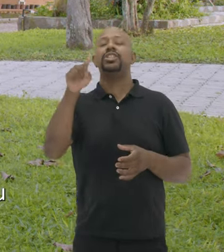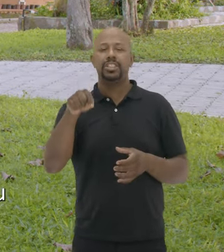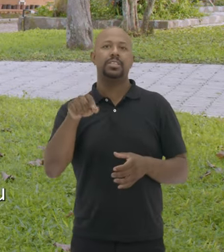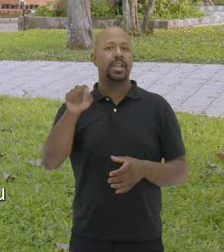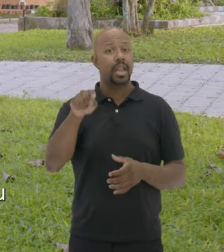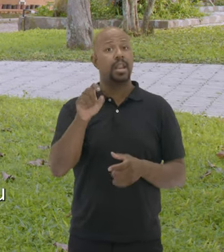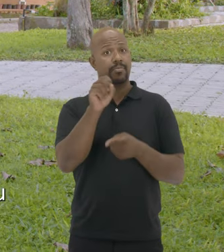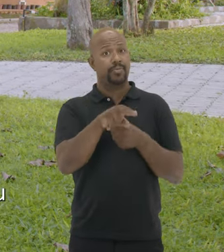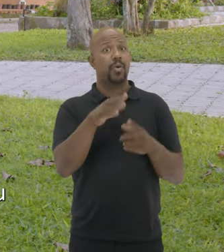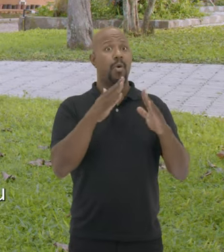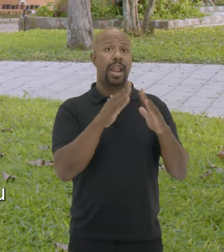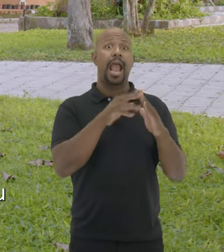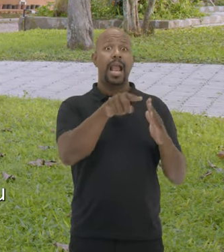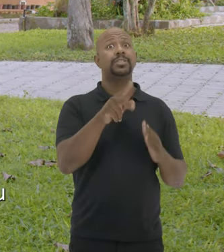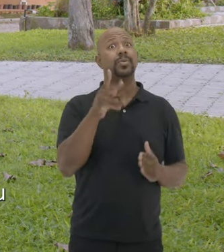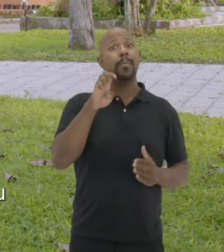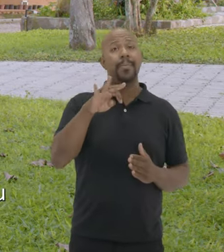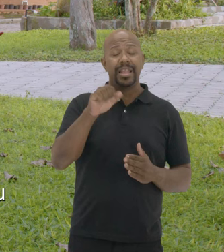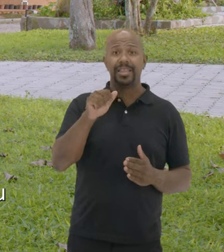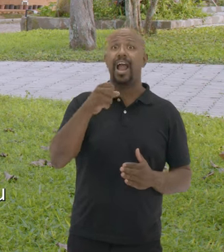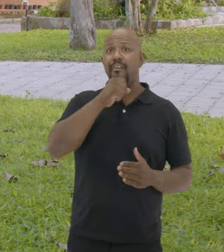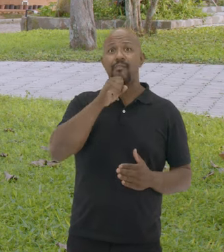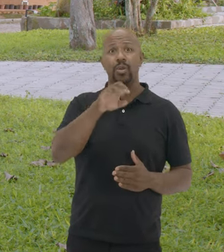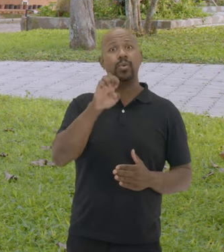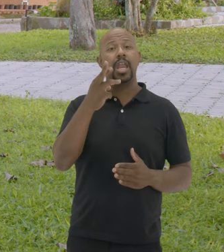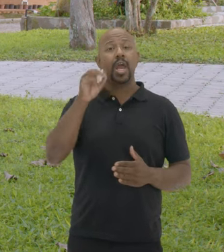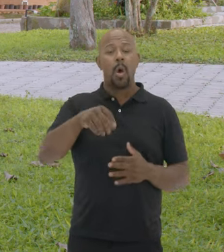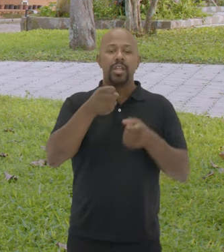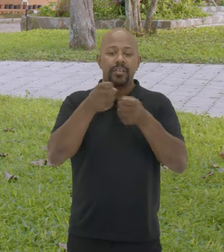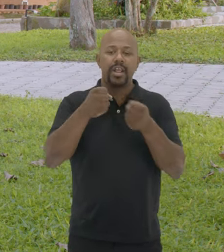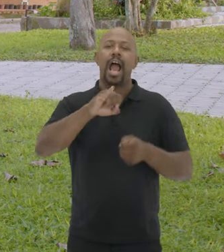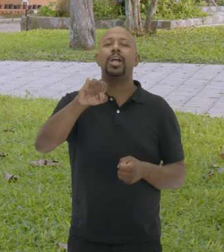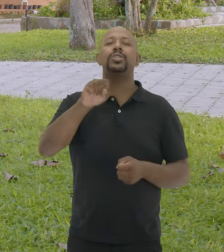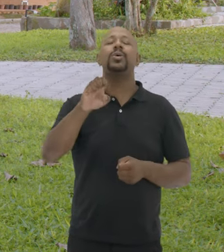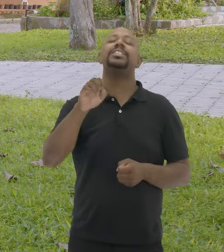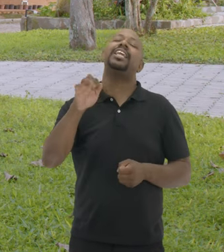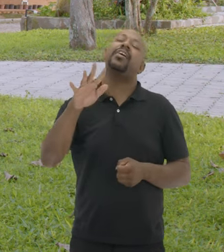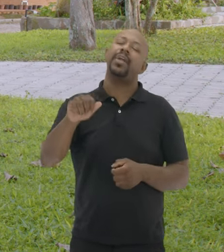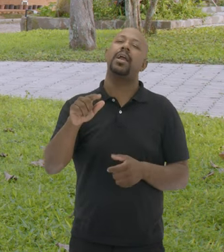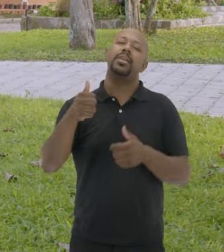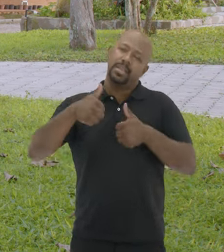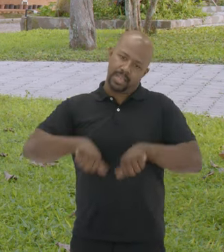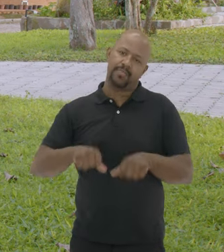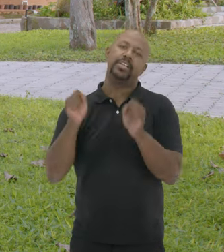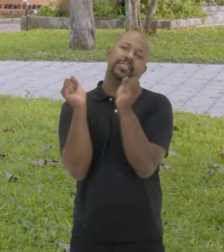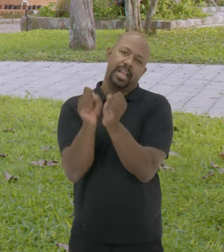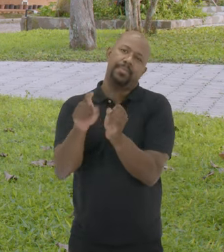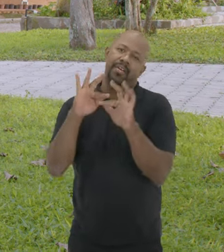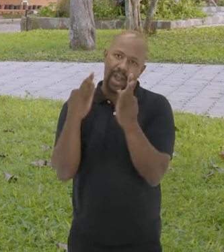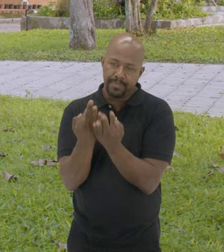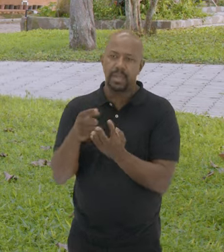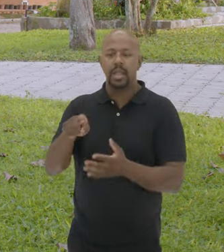o Santuário se hospedou na casa do pentador do Eron e entrevistou a Josefa então escravizada pela